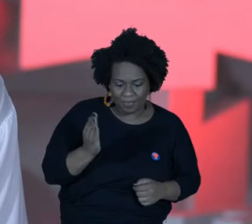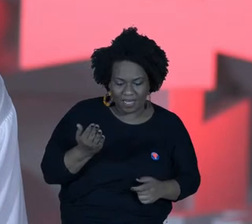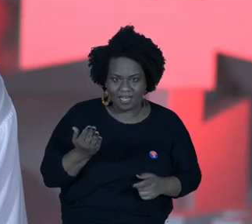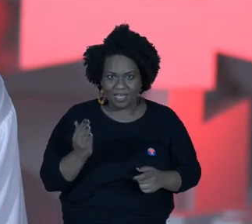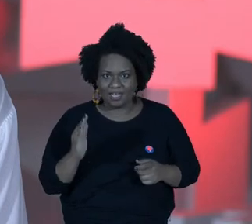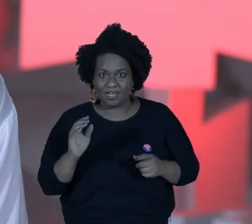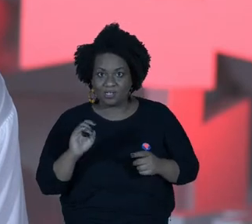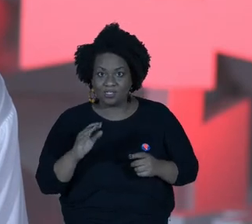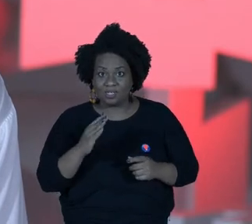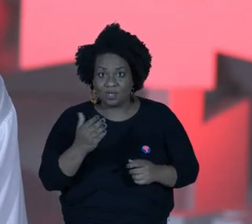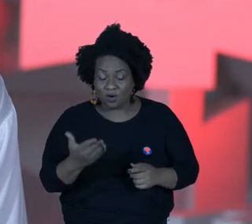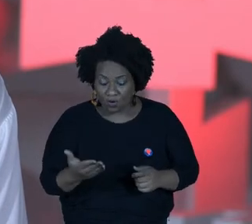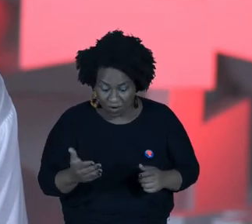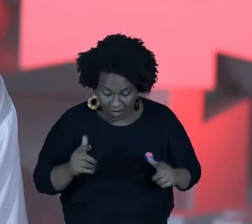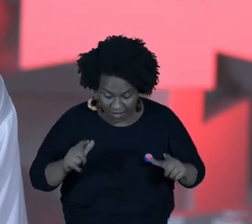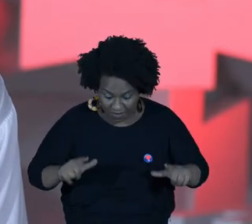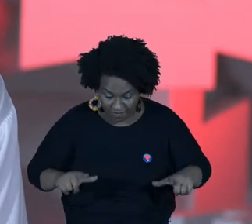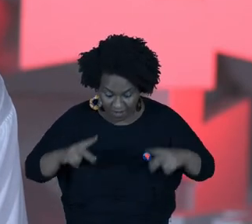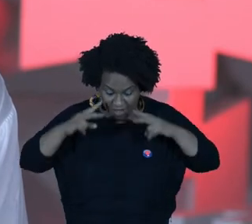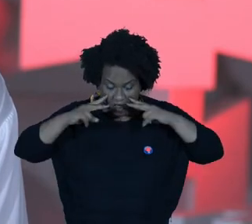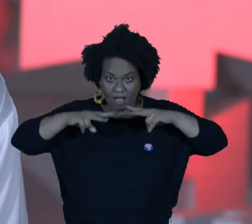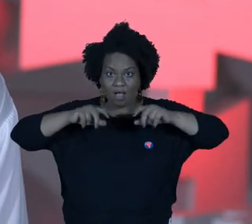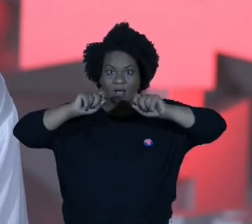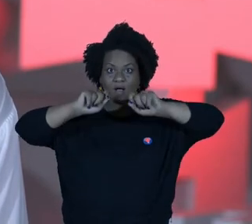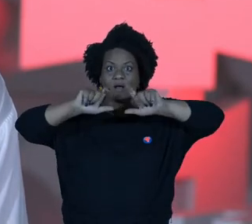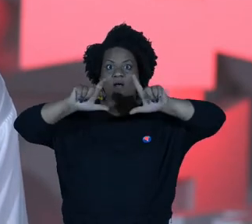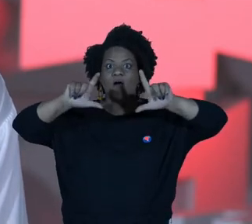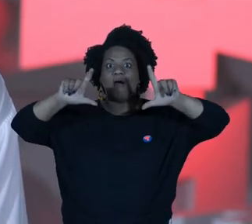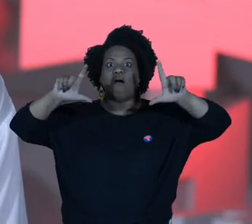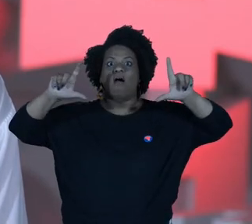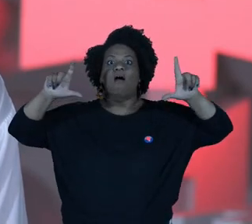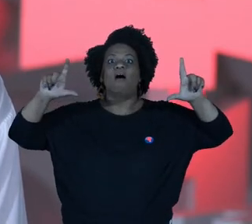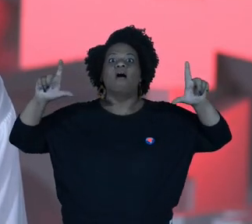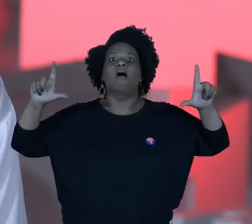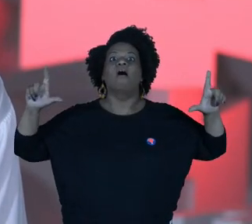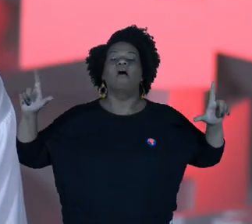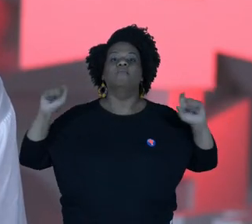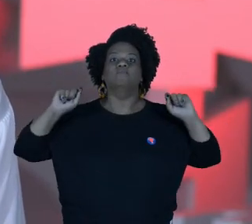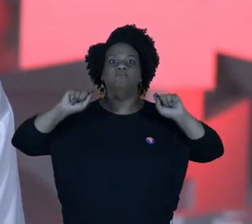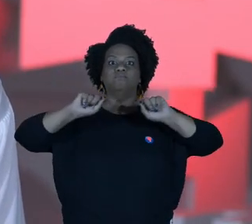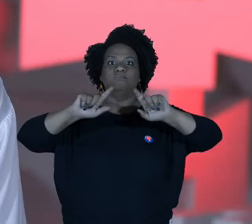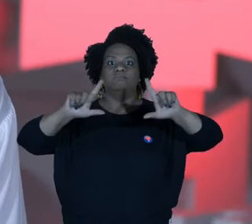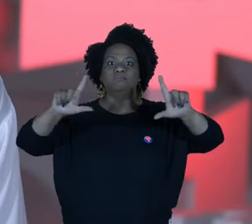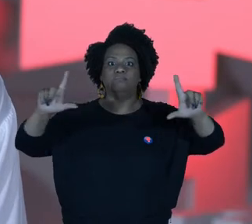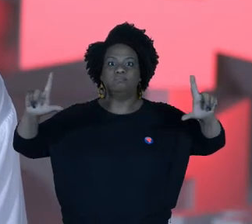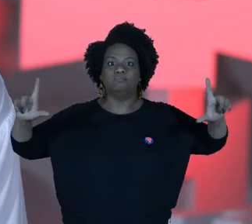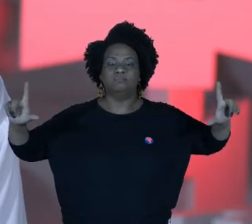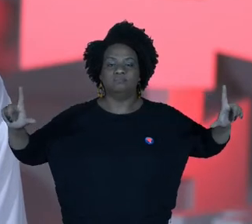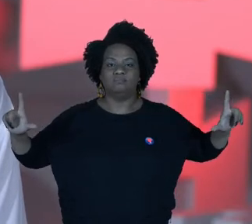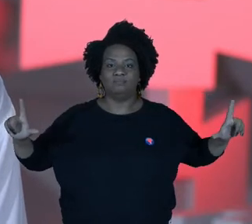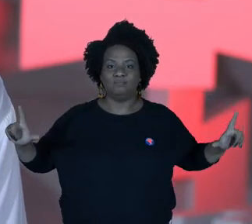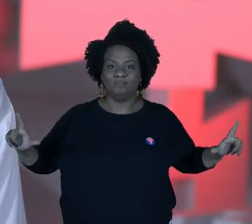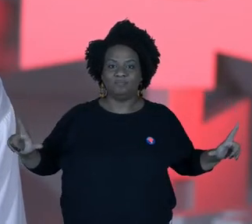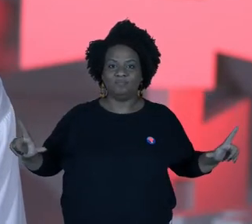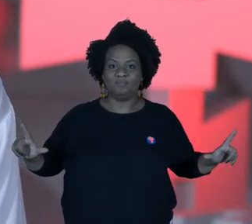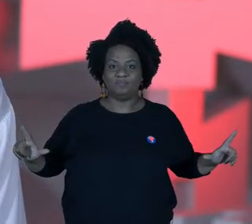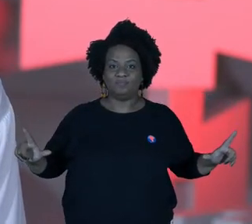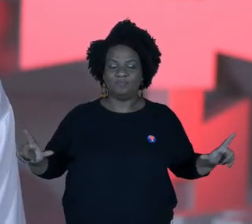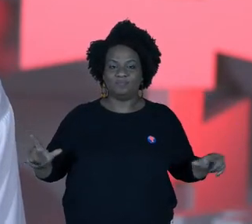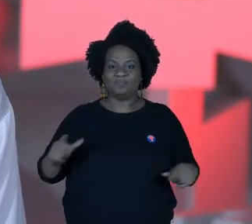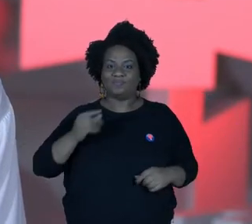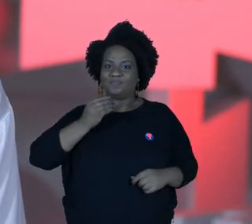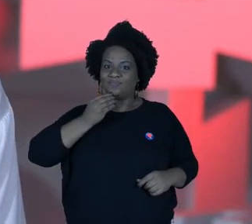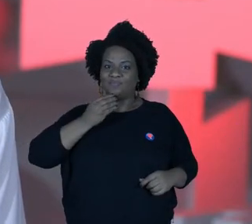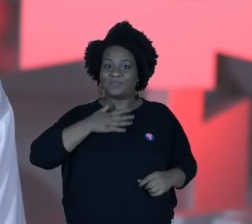rosto na caixa, o seu espaço de visão aumenta dessa maneira e se multiplica dessa maneira. Aí eu gostaria que meu